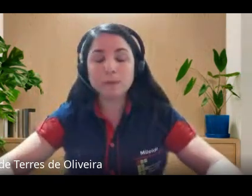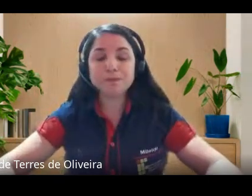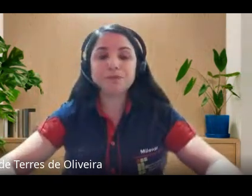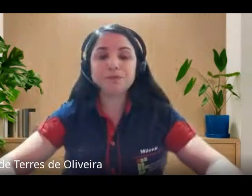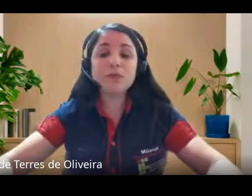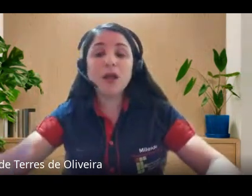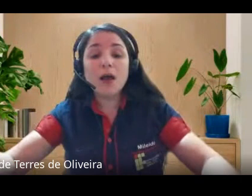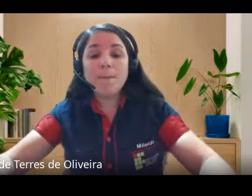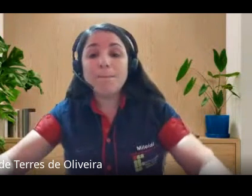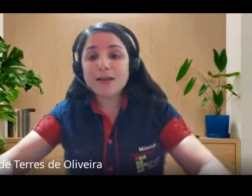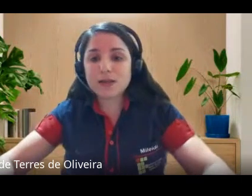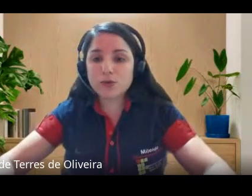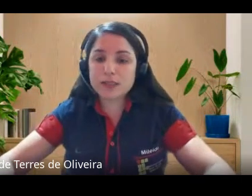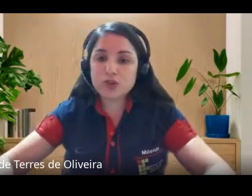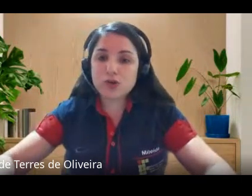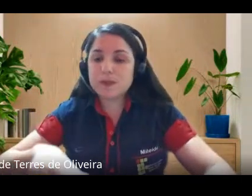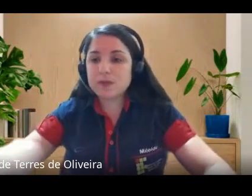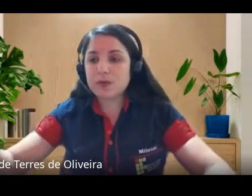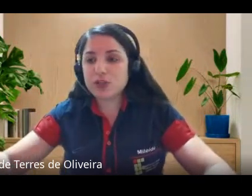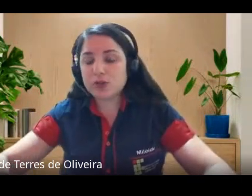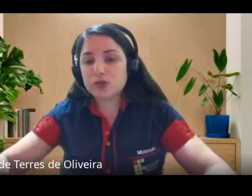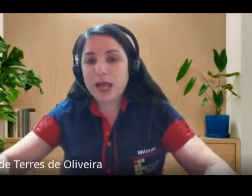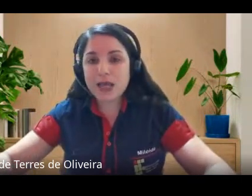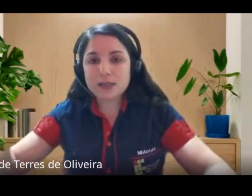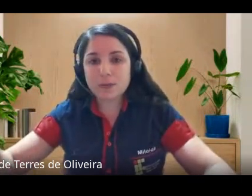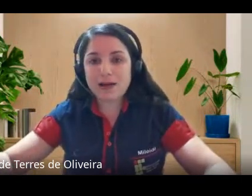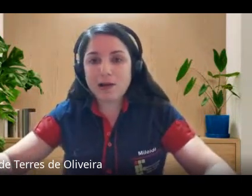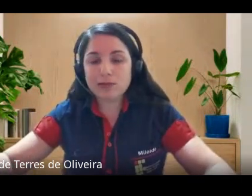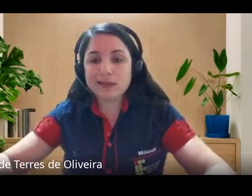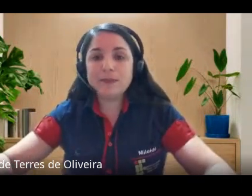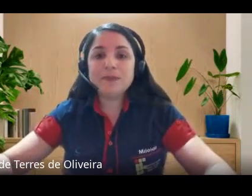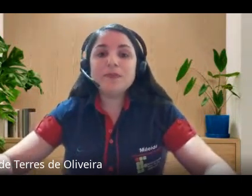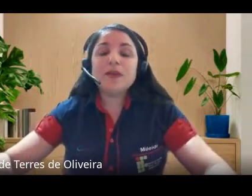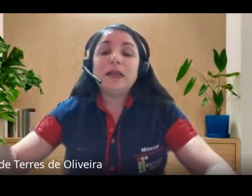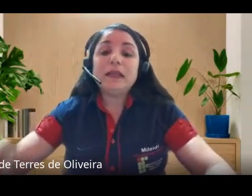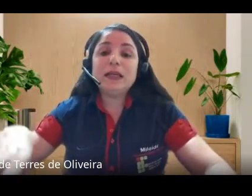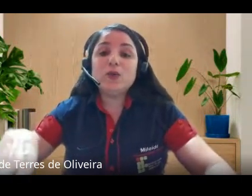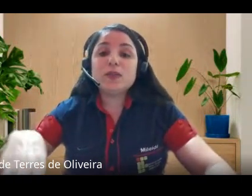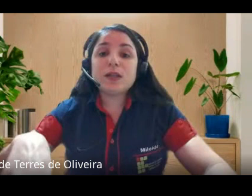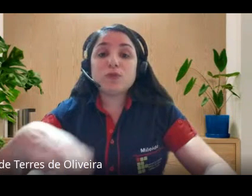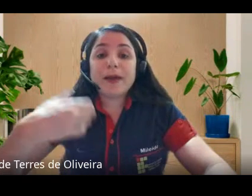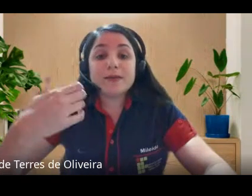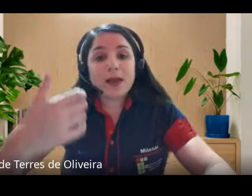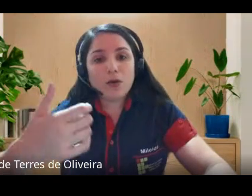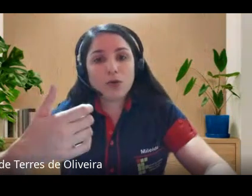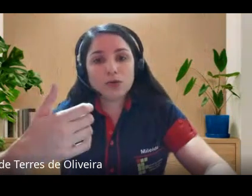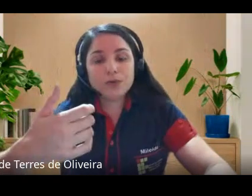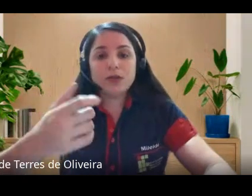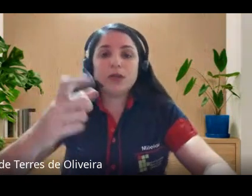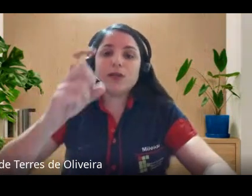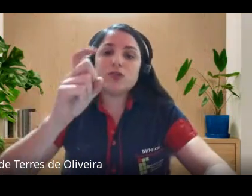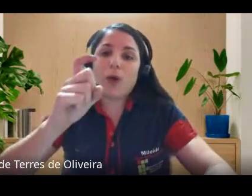plural. Mas tem outras regiões, principalmente ali no Sudeste, São Paulo, ali, que o sinal de pais é